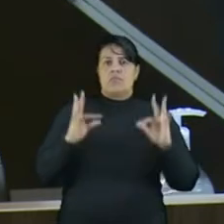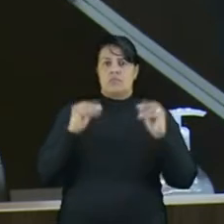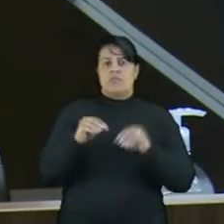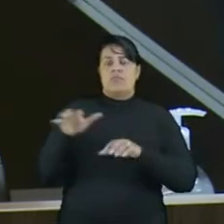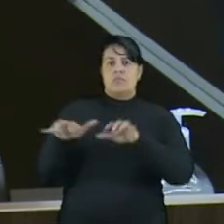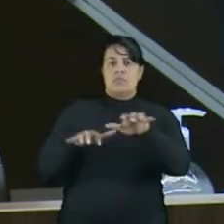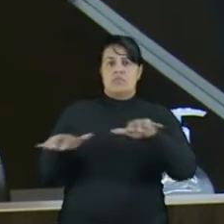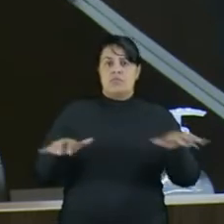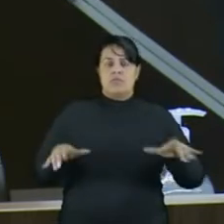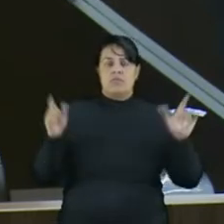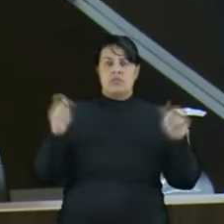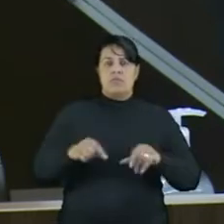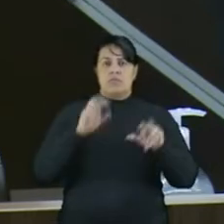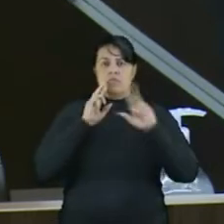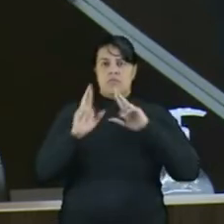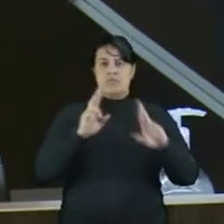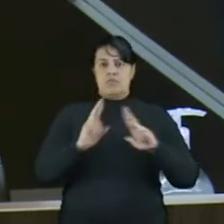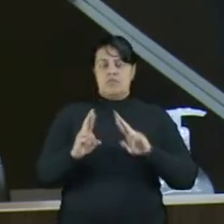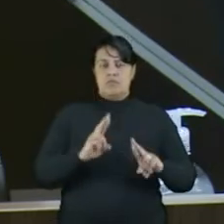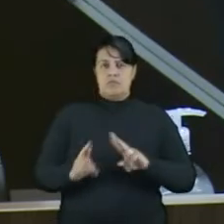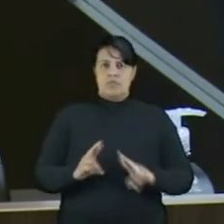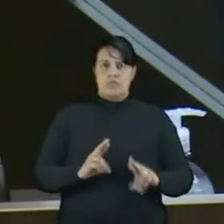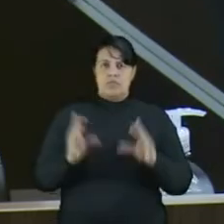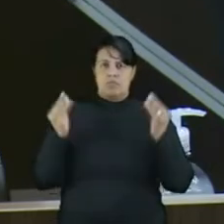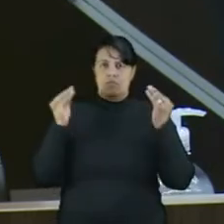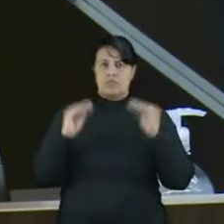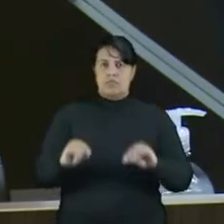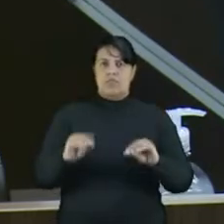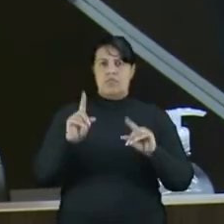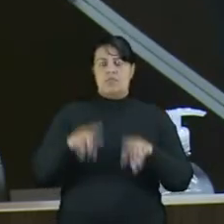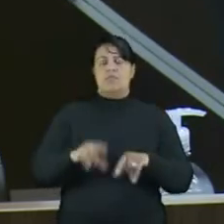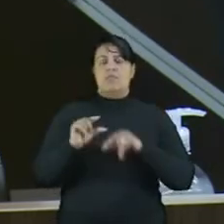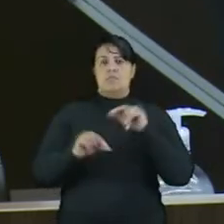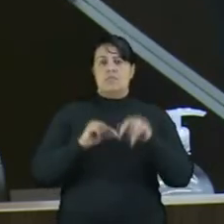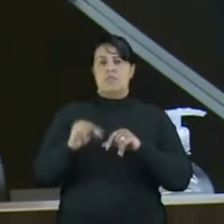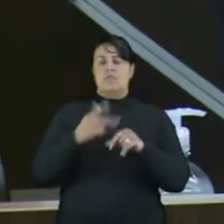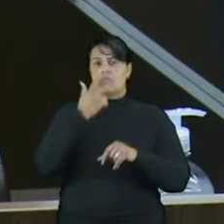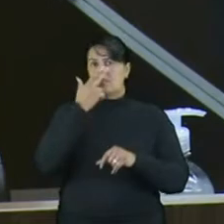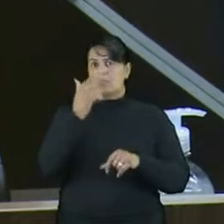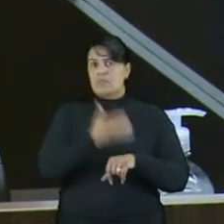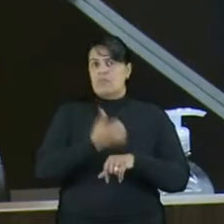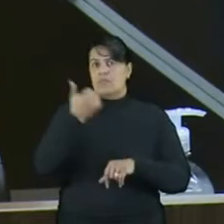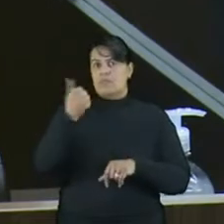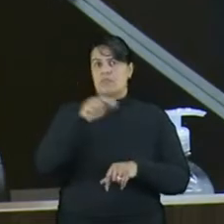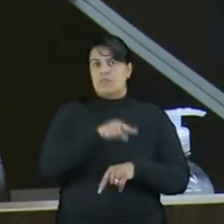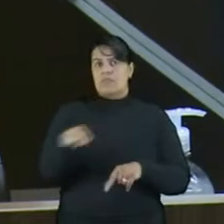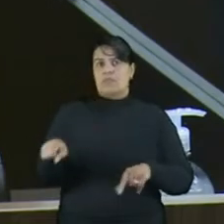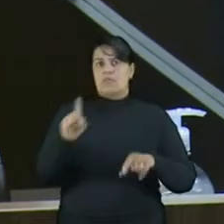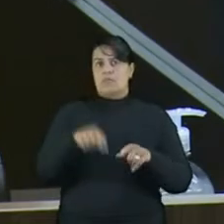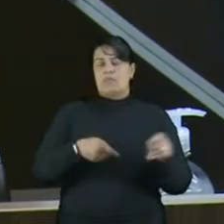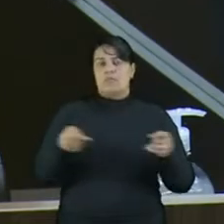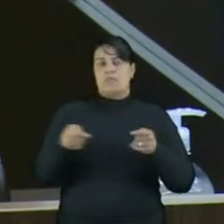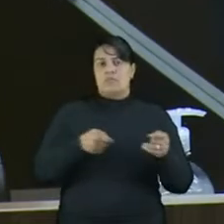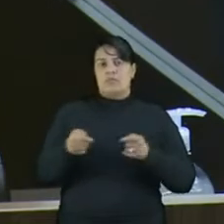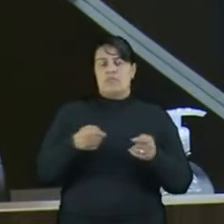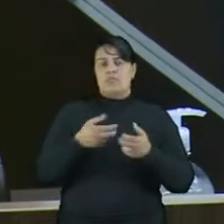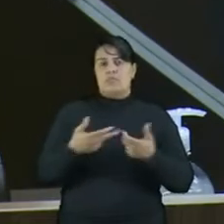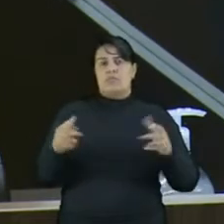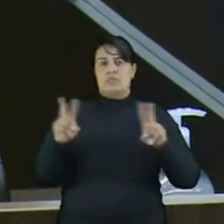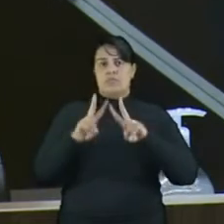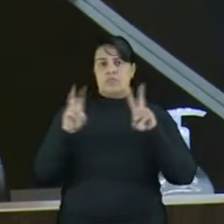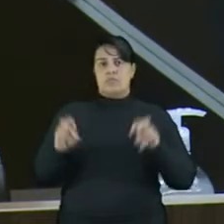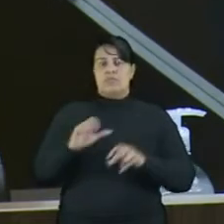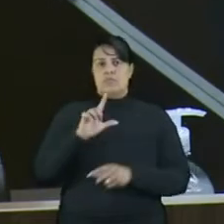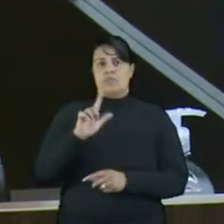organizações preenchessem as respostas que melhor refletissem sua atuação com relação aos controles relacionados à LGPD.